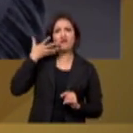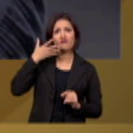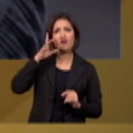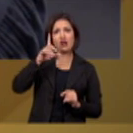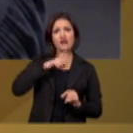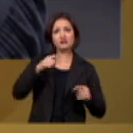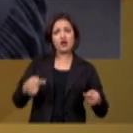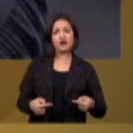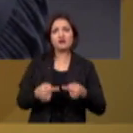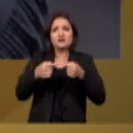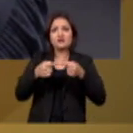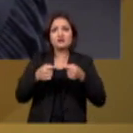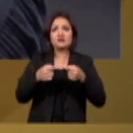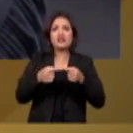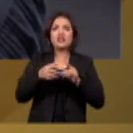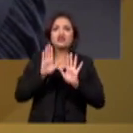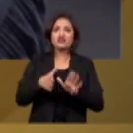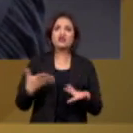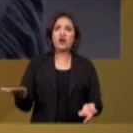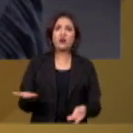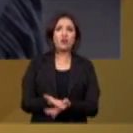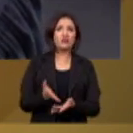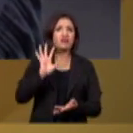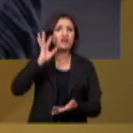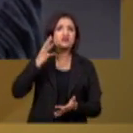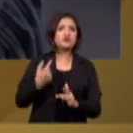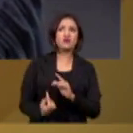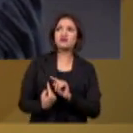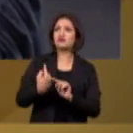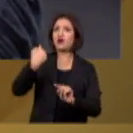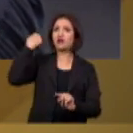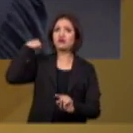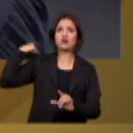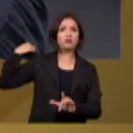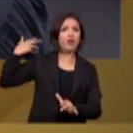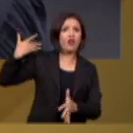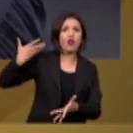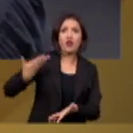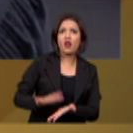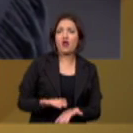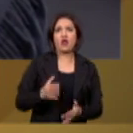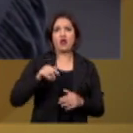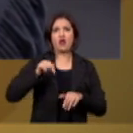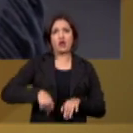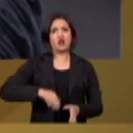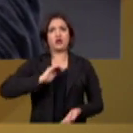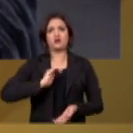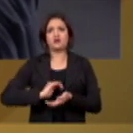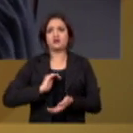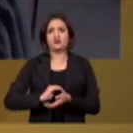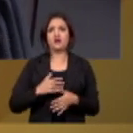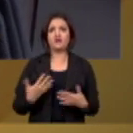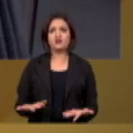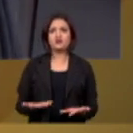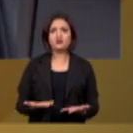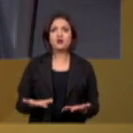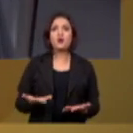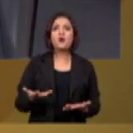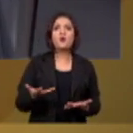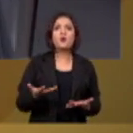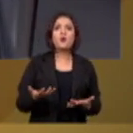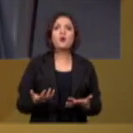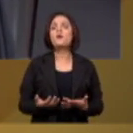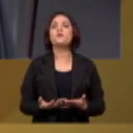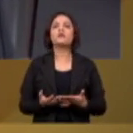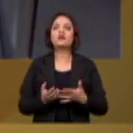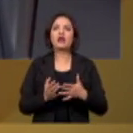3.700 fazendo precisa de comprar em são paulo e aí indisponibilidade patrimonial naqueles